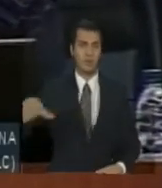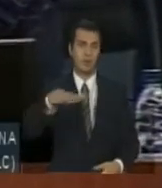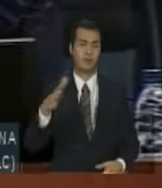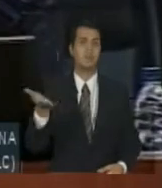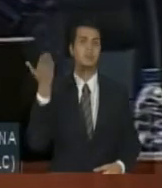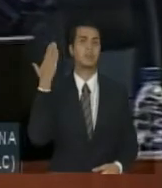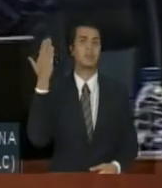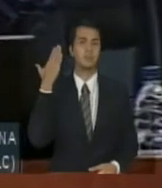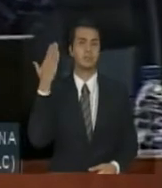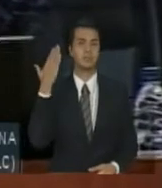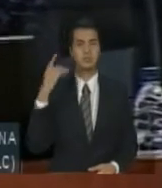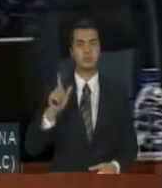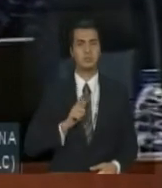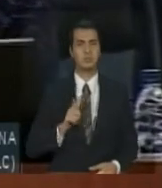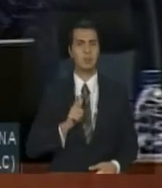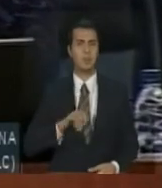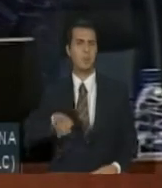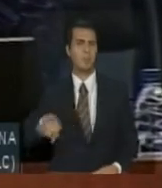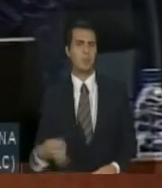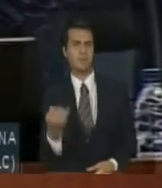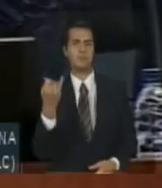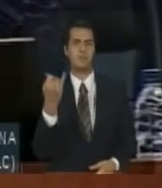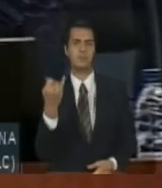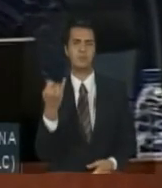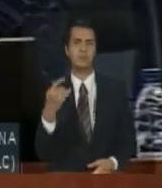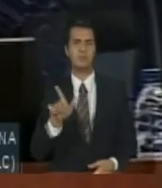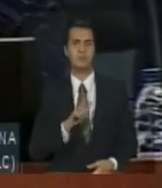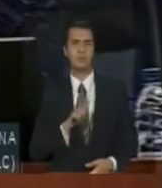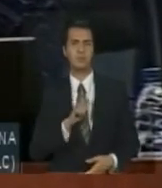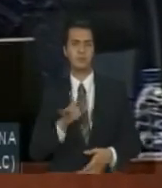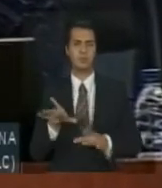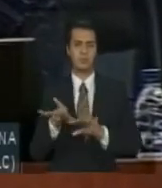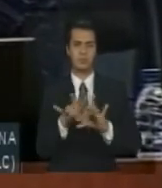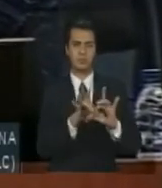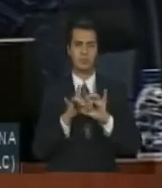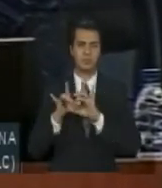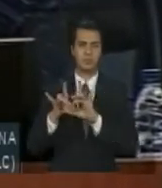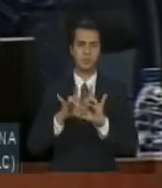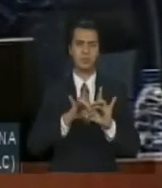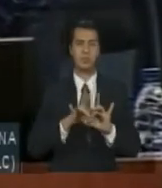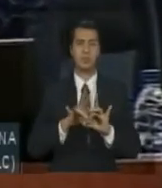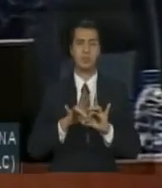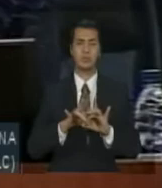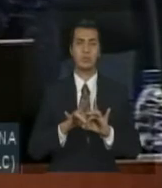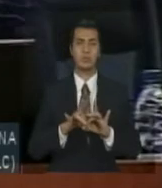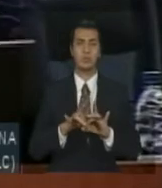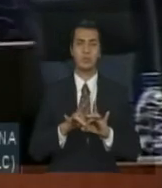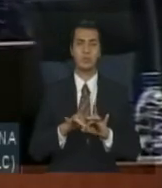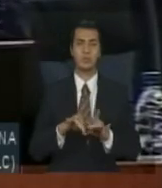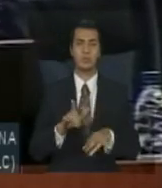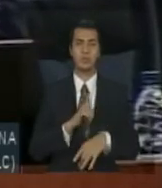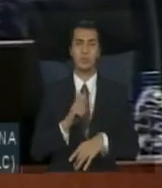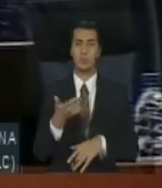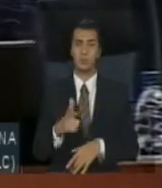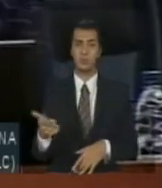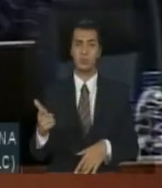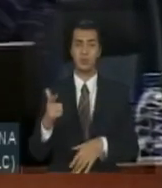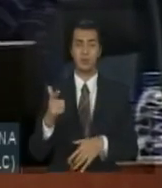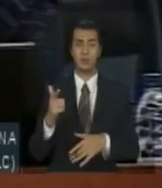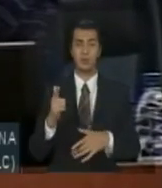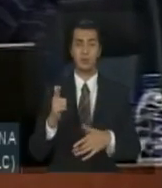usufruíram de benefícios de uma integração não reconhecem na periferia